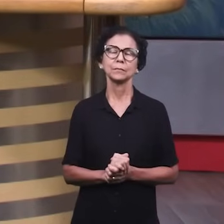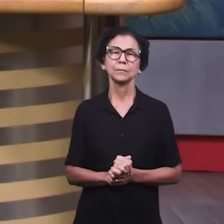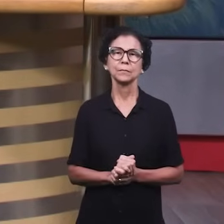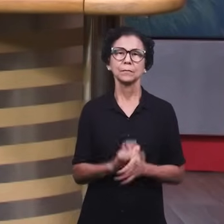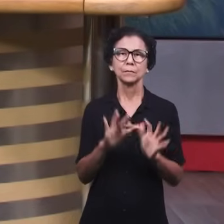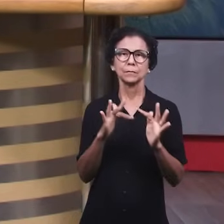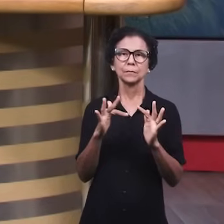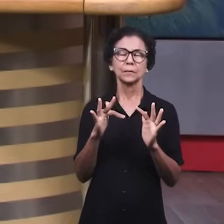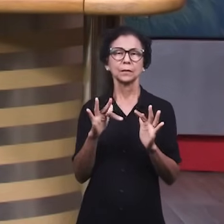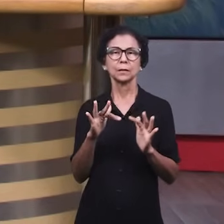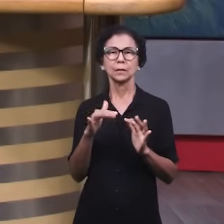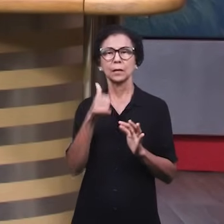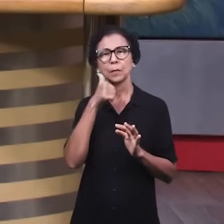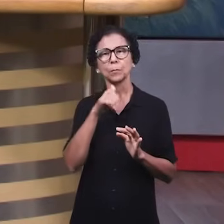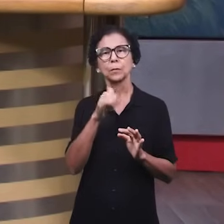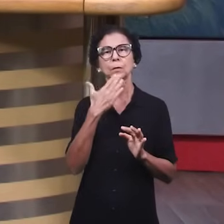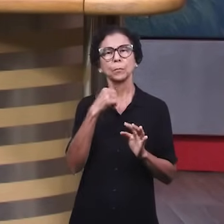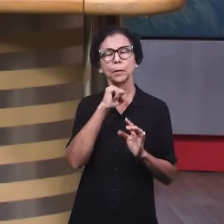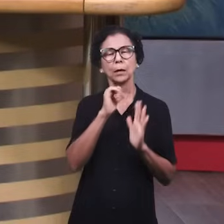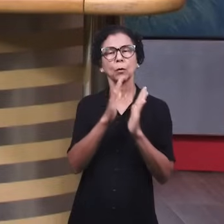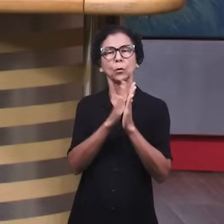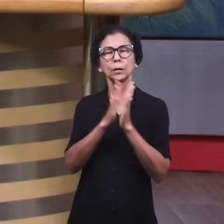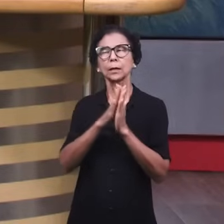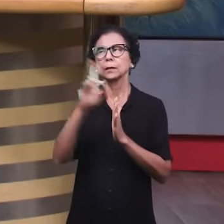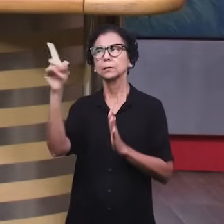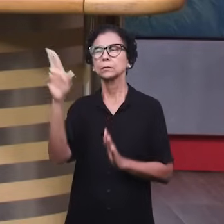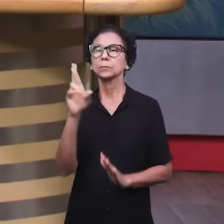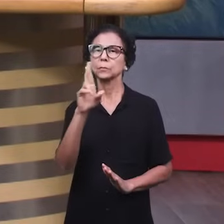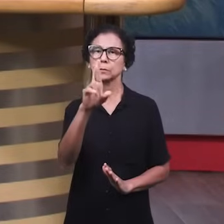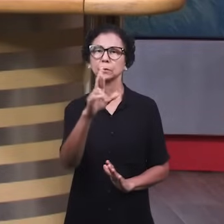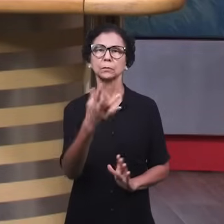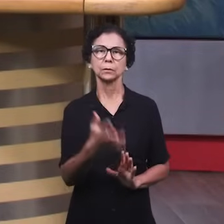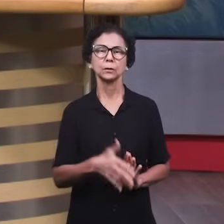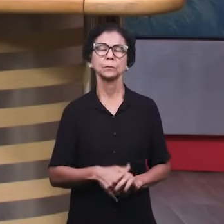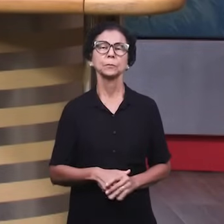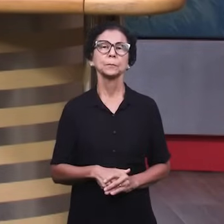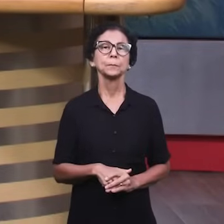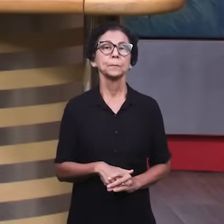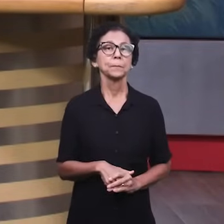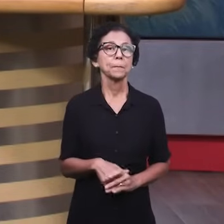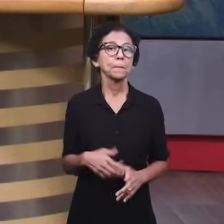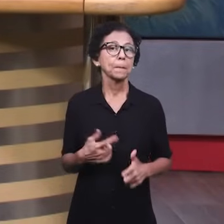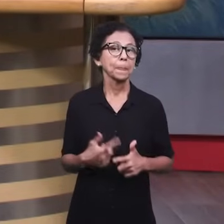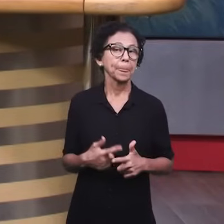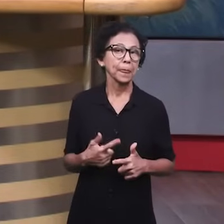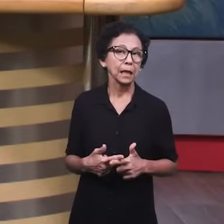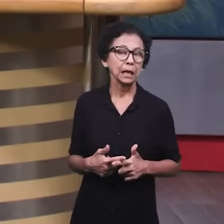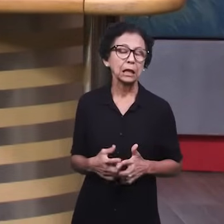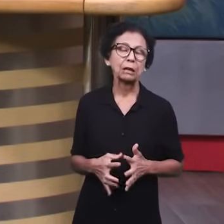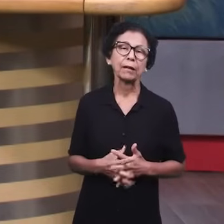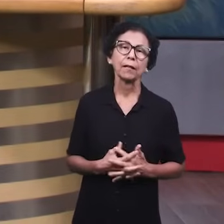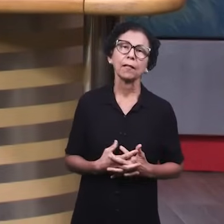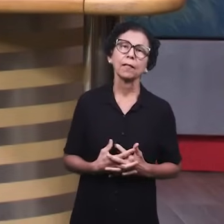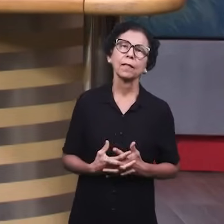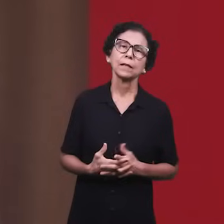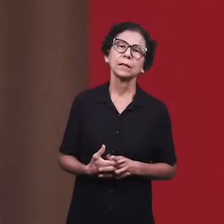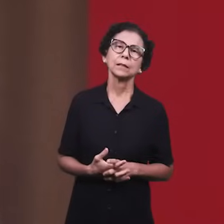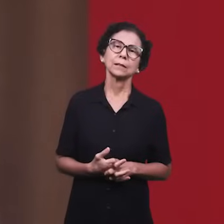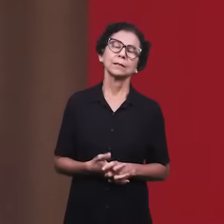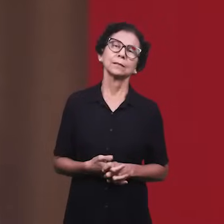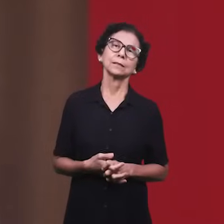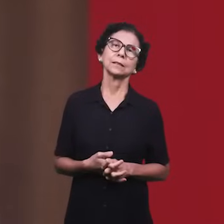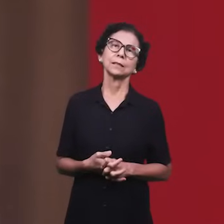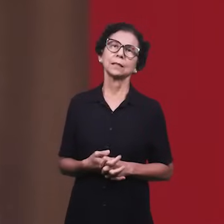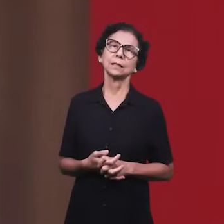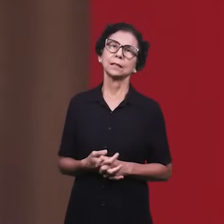né oração respondida e e isso é fundamental pra igreja né porque não há coisa mais agradável e